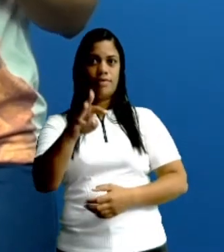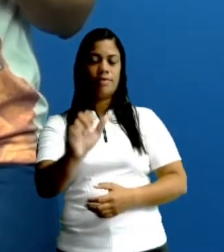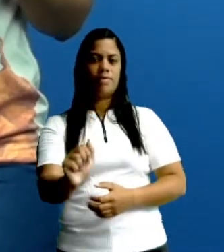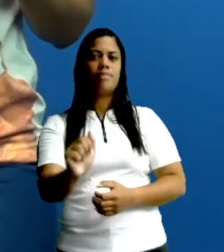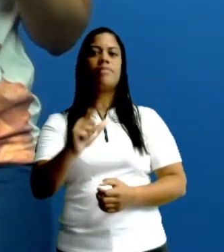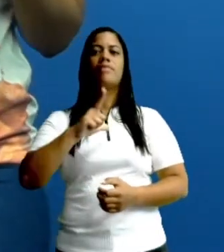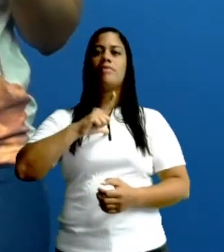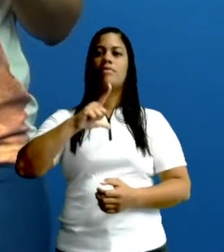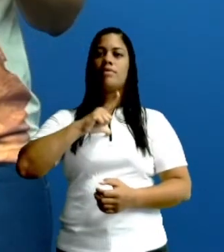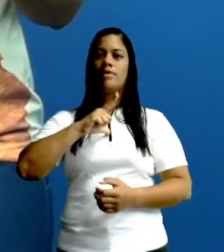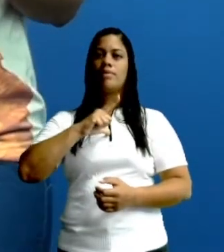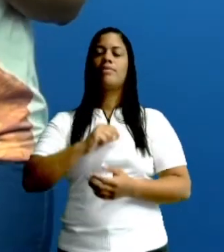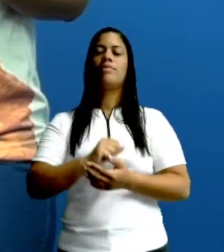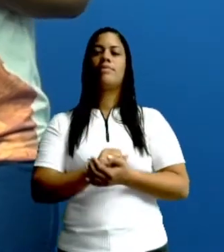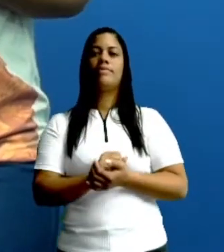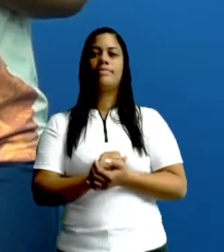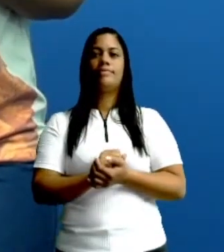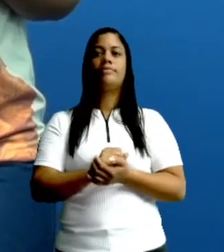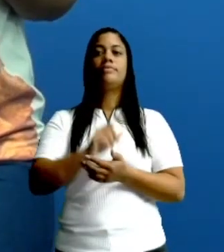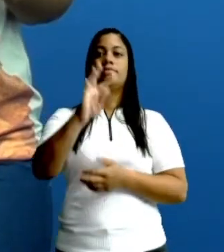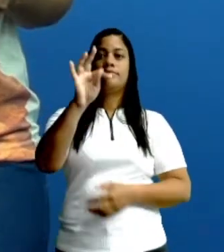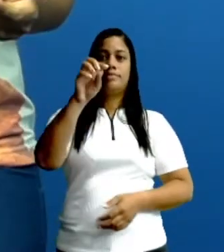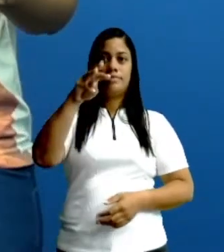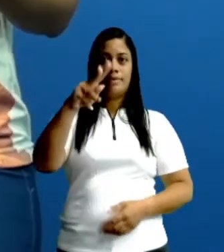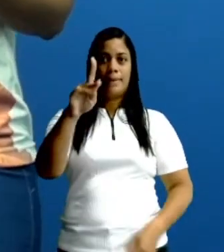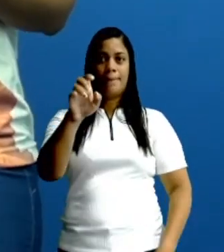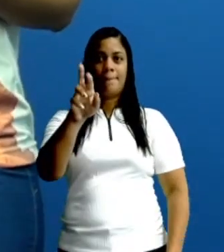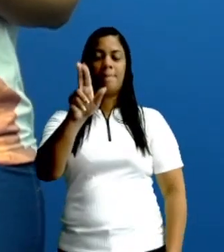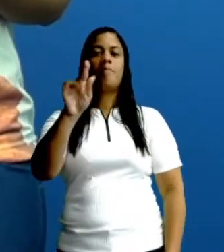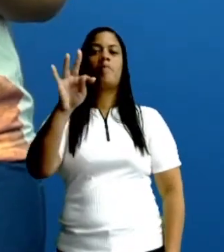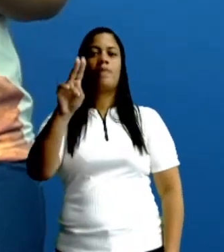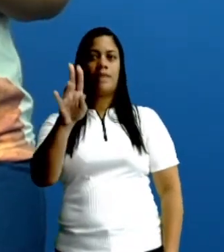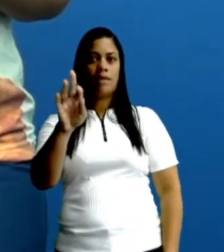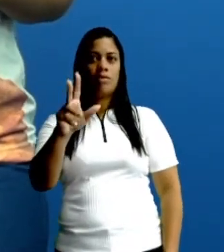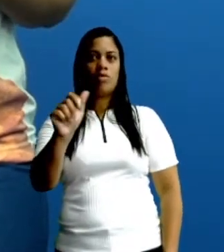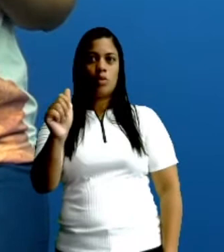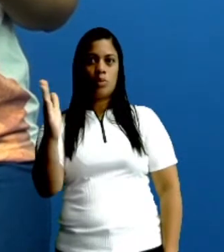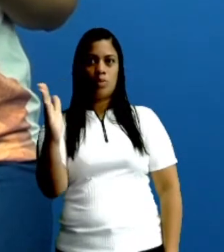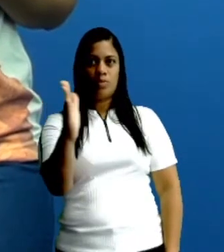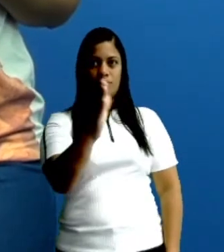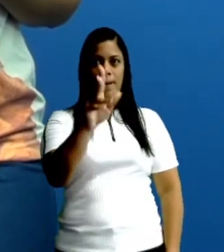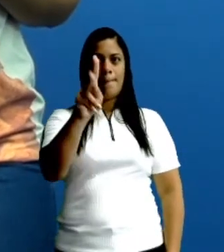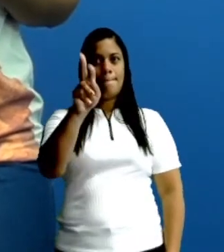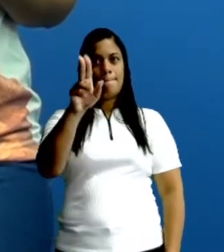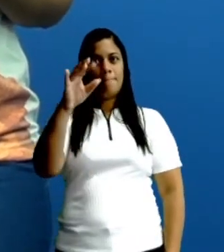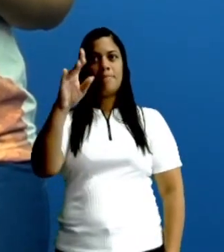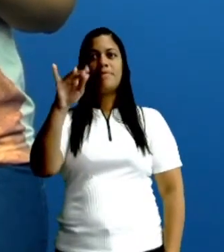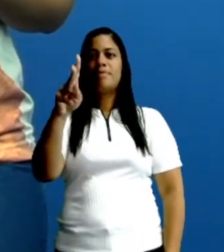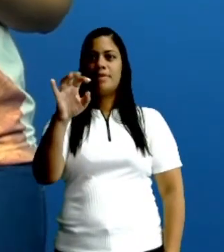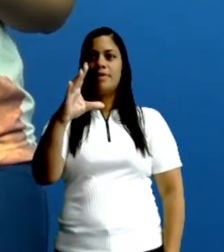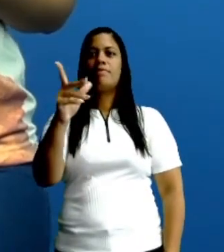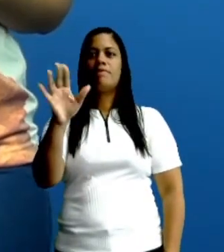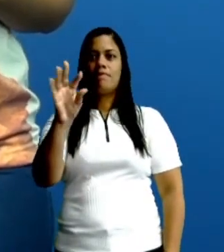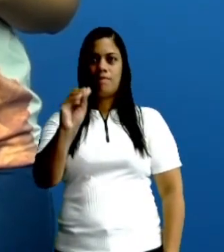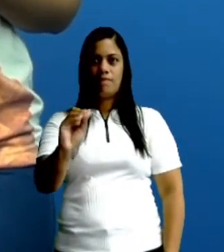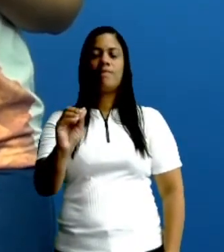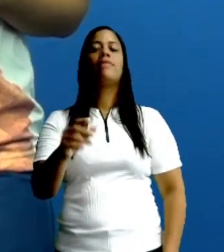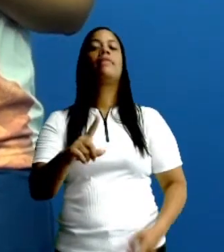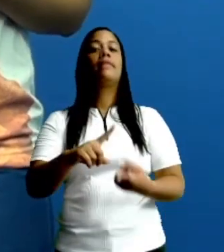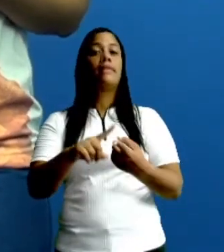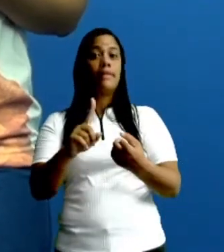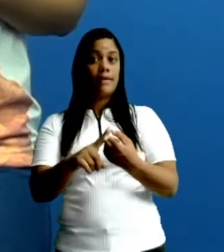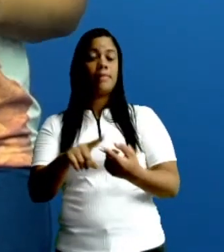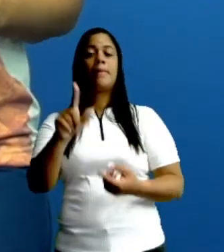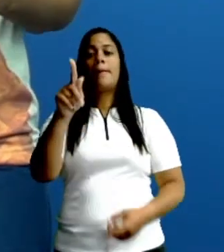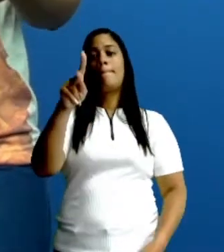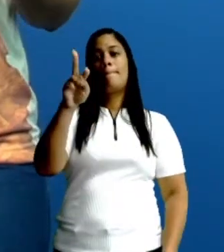elementos do clima nós temos temperatura, precipitação, que é a chuva, e a pressão